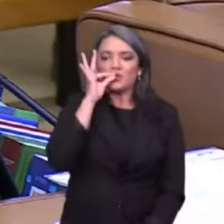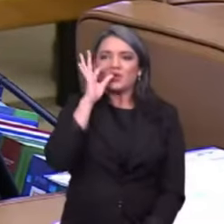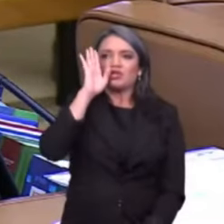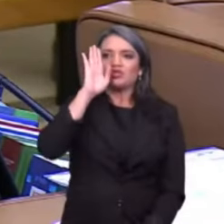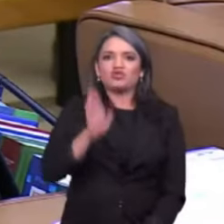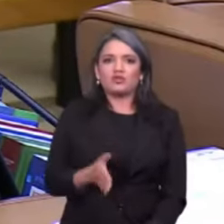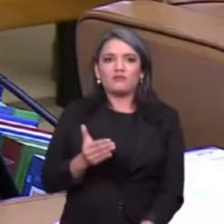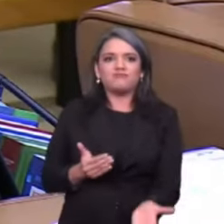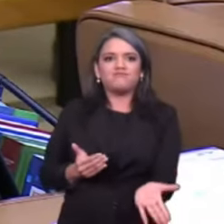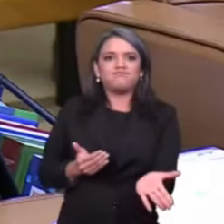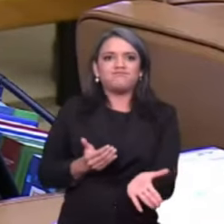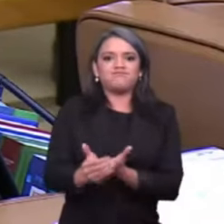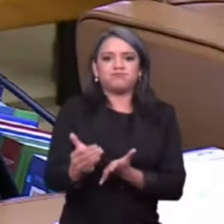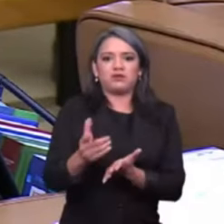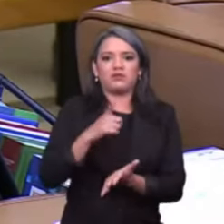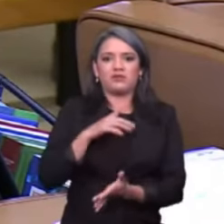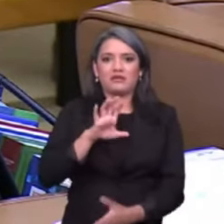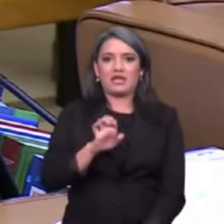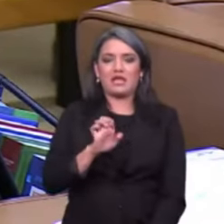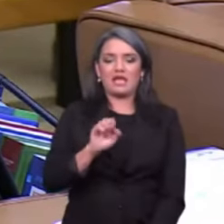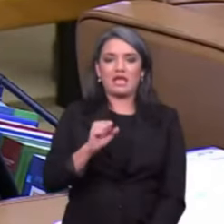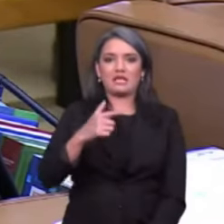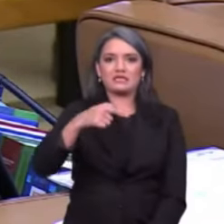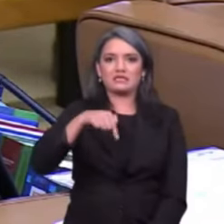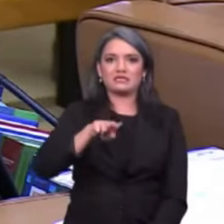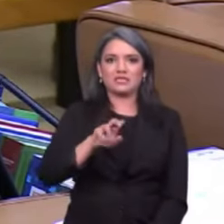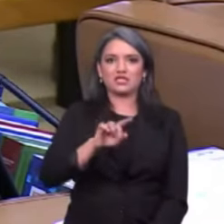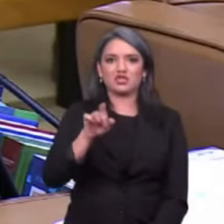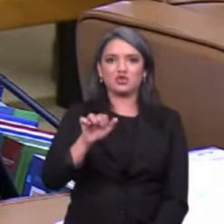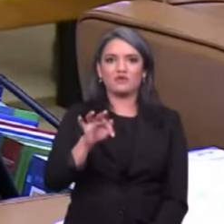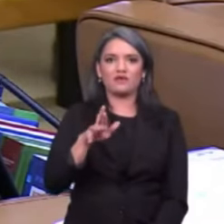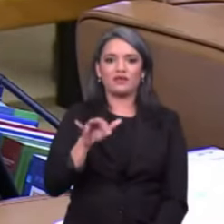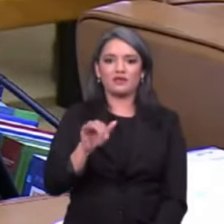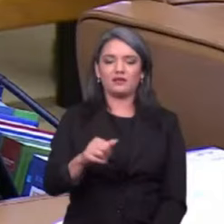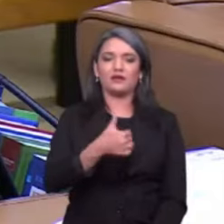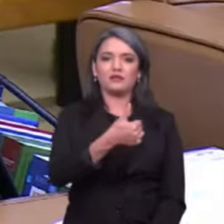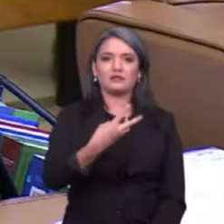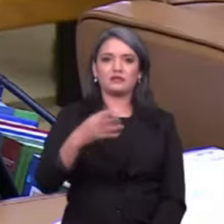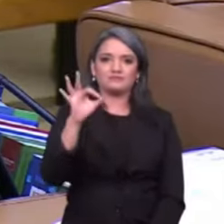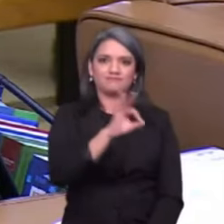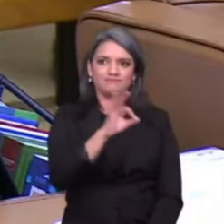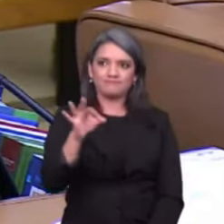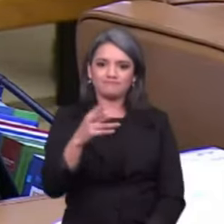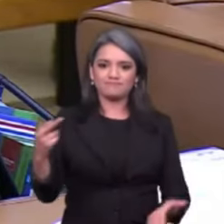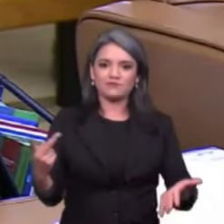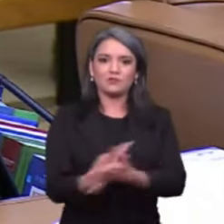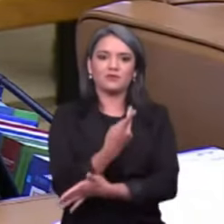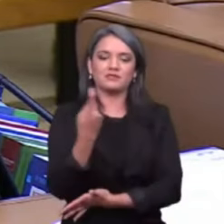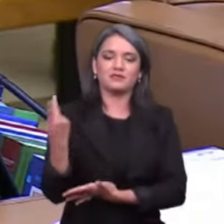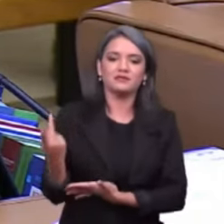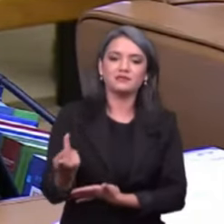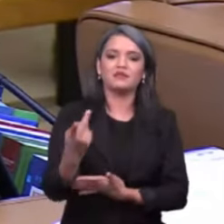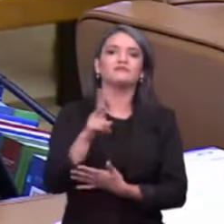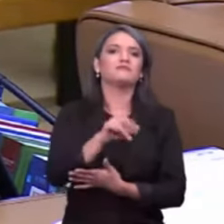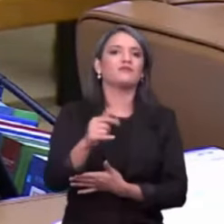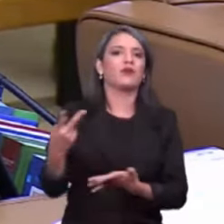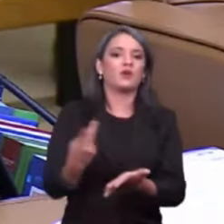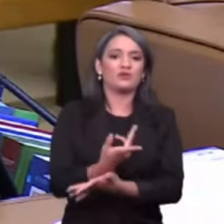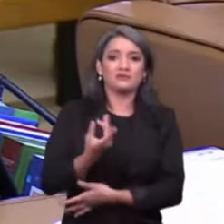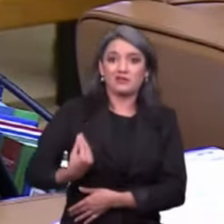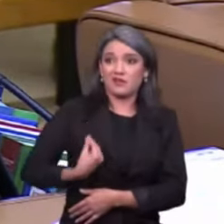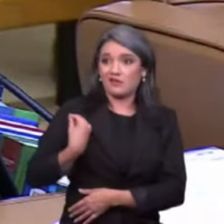desencadear esquizofrenia em 13% dos casos, e que vai se perpetuar pela vida toda